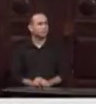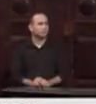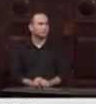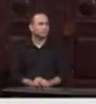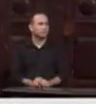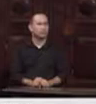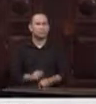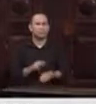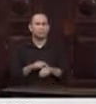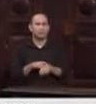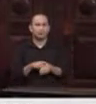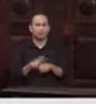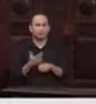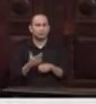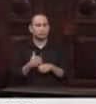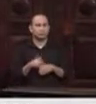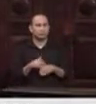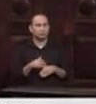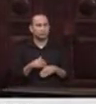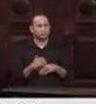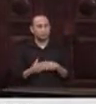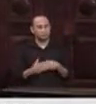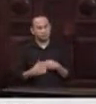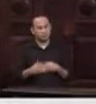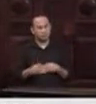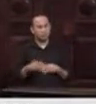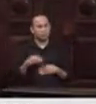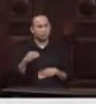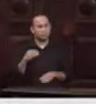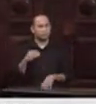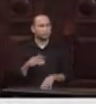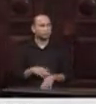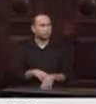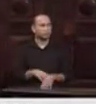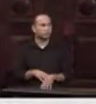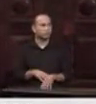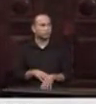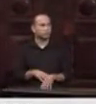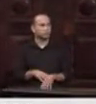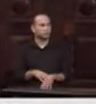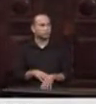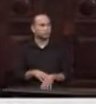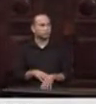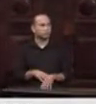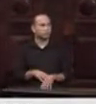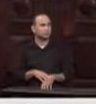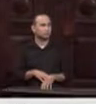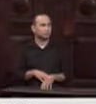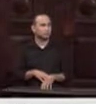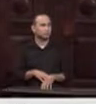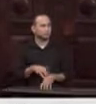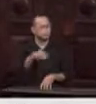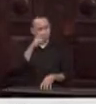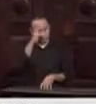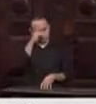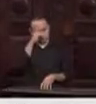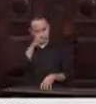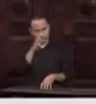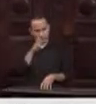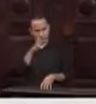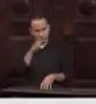Durante o período de funcionamento do Hospital Psiquiátrico de Vargem Alegre, Hospital Colônia de Vargem Alegre, como era assim chamado,